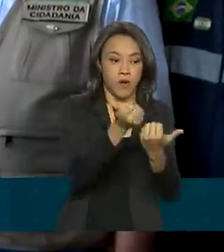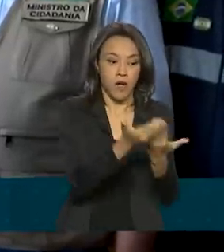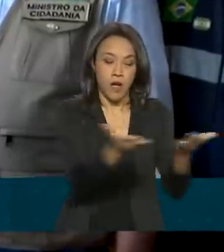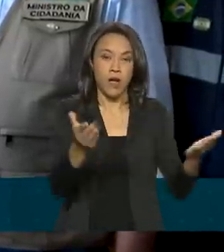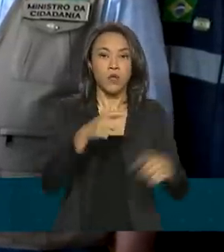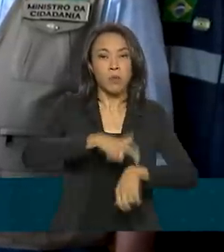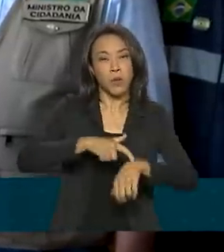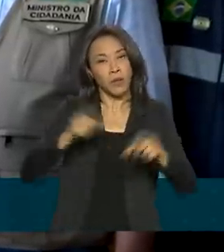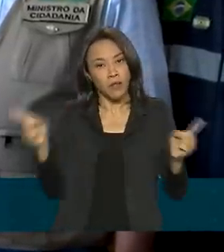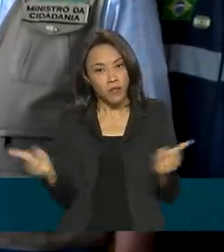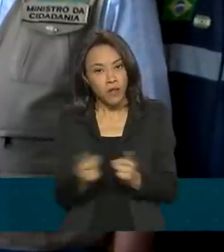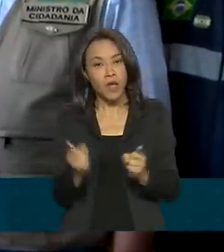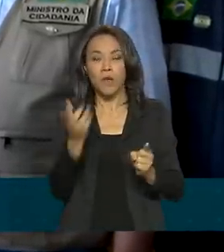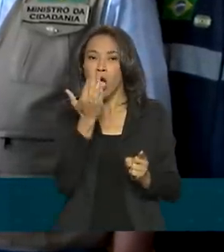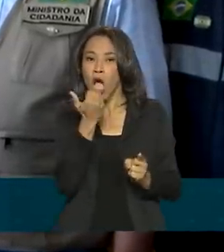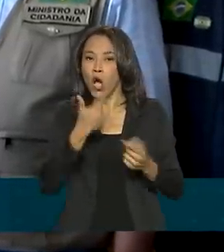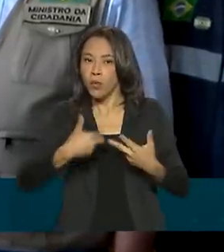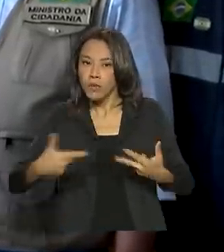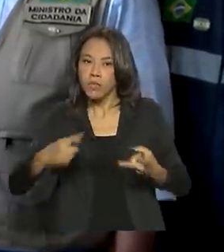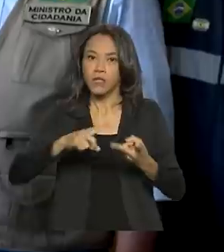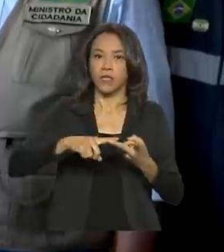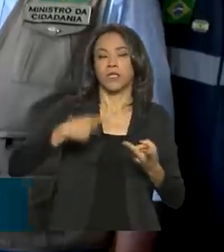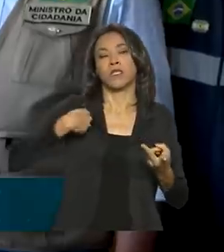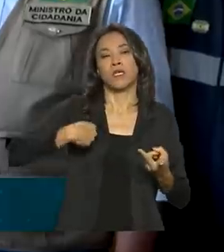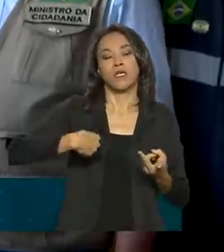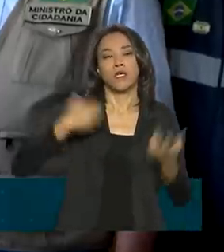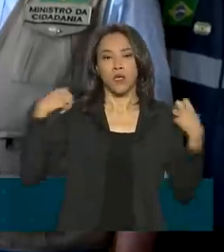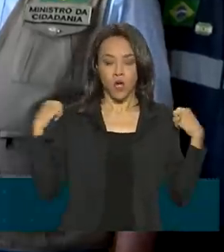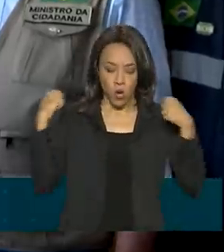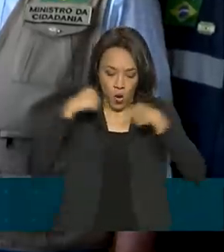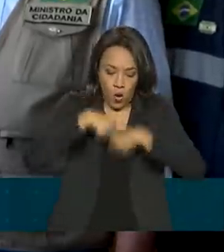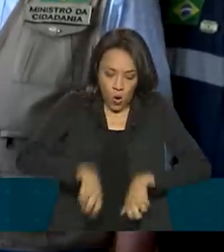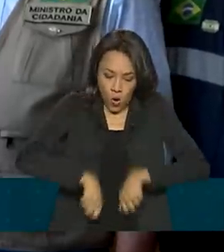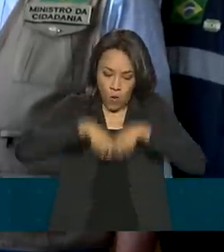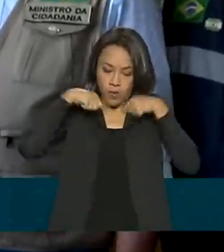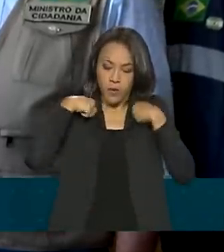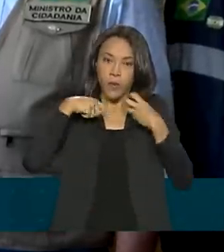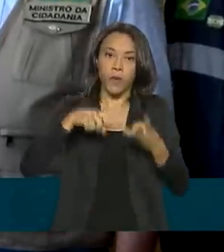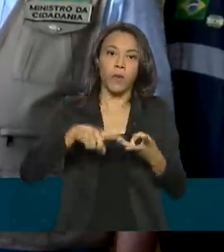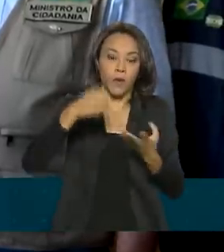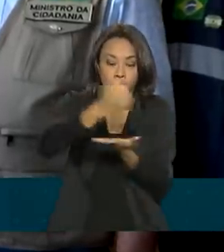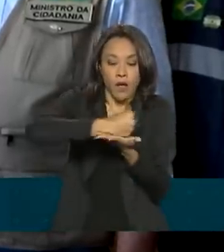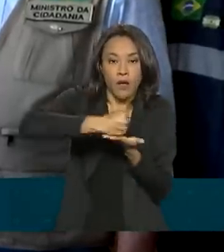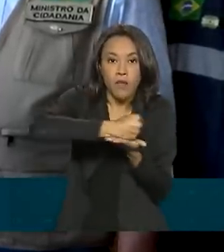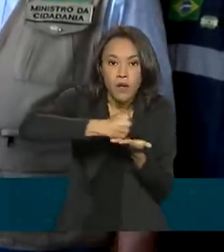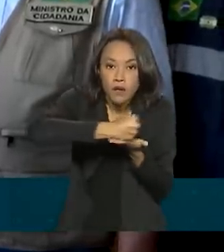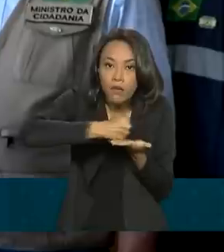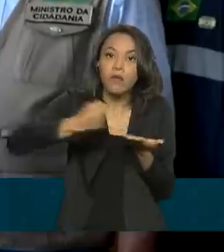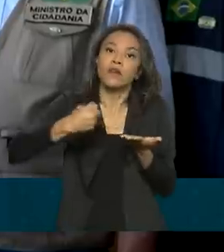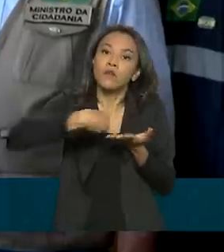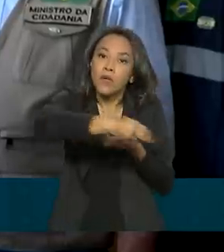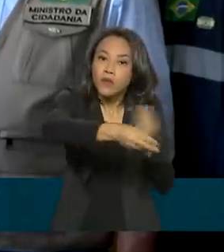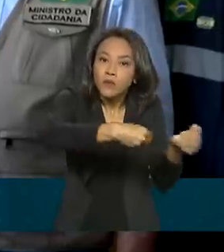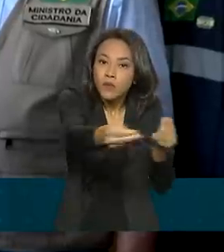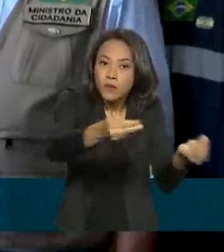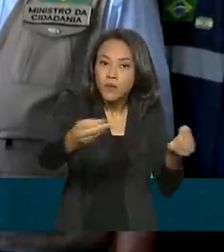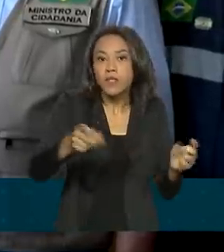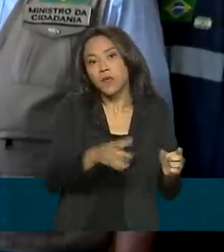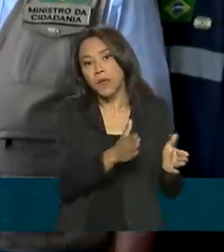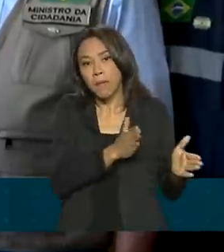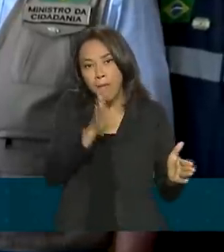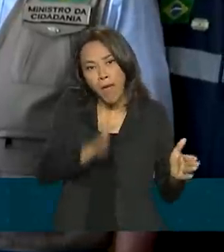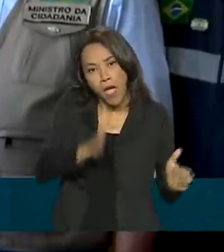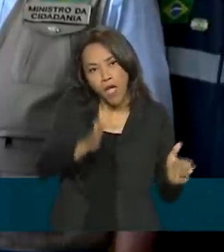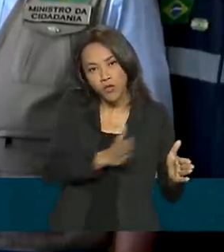de alimentos, de cobertores, de medicamentos, aí cada um vai falar o que está fazendo aqui, né? Como também de médio prazo, que é a questão